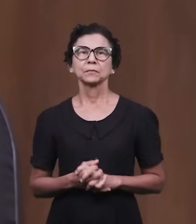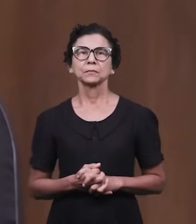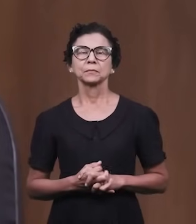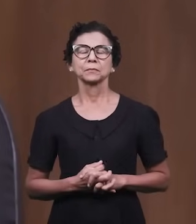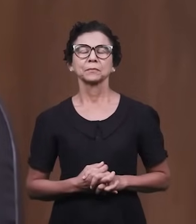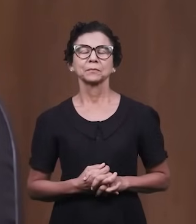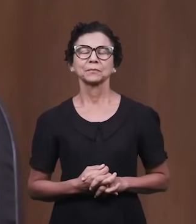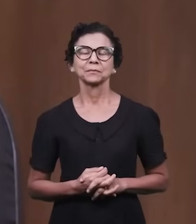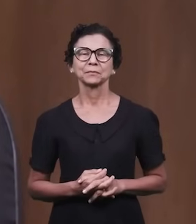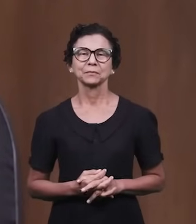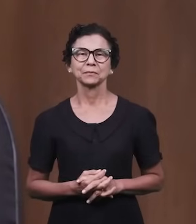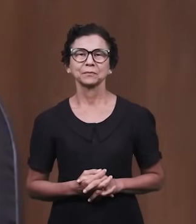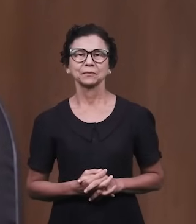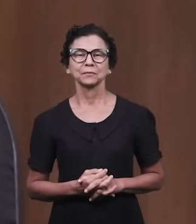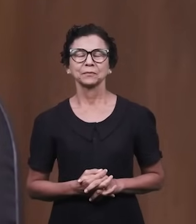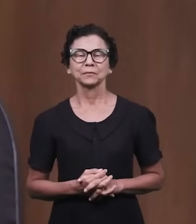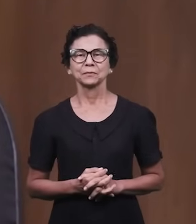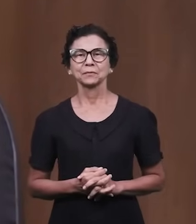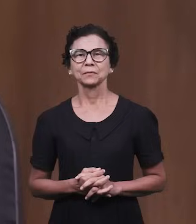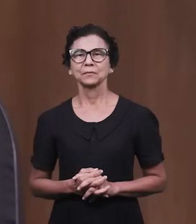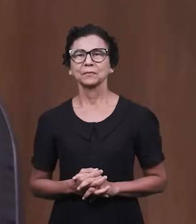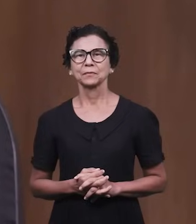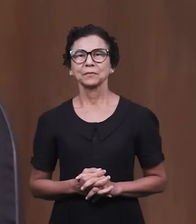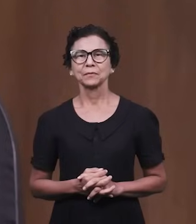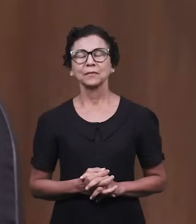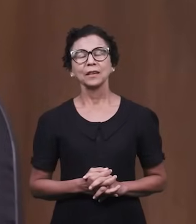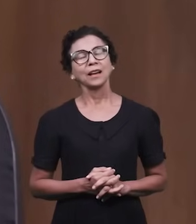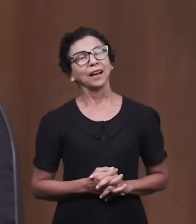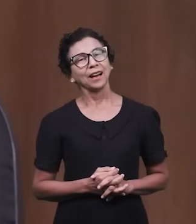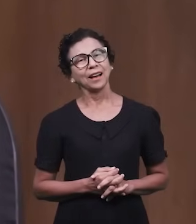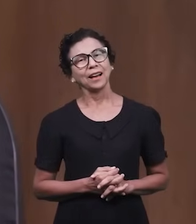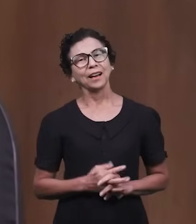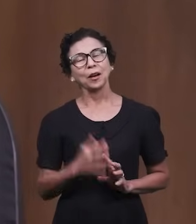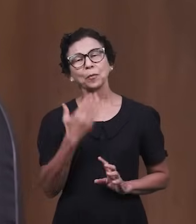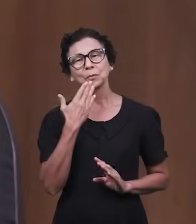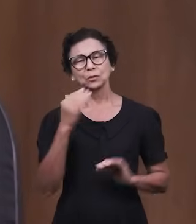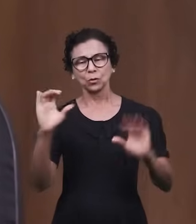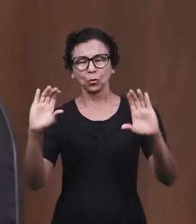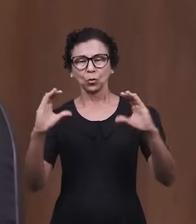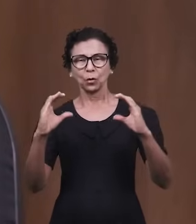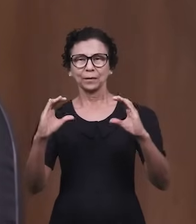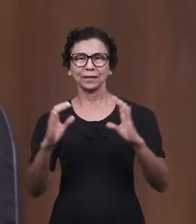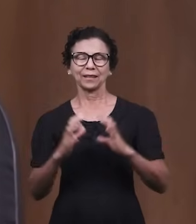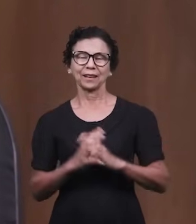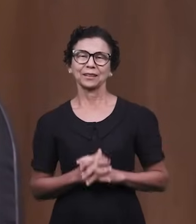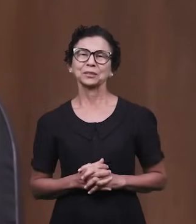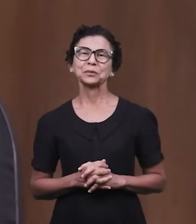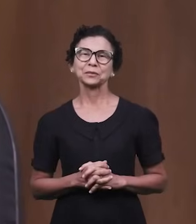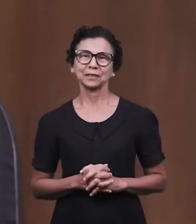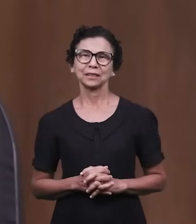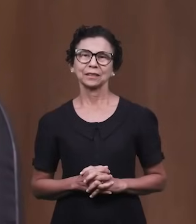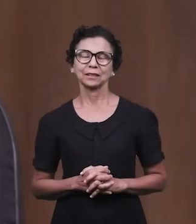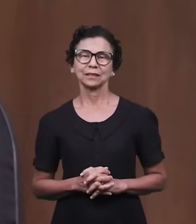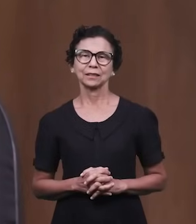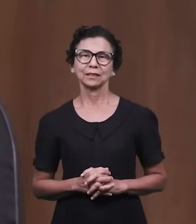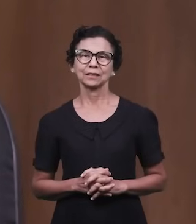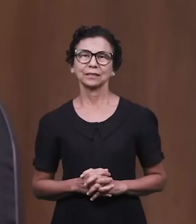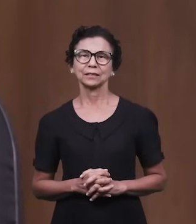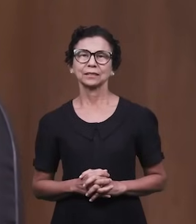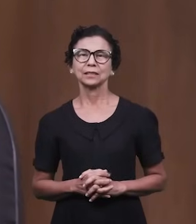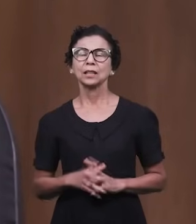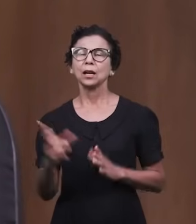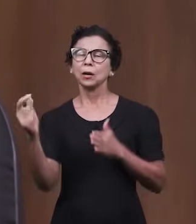que assistiu o nosso programa fizesse o seu comentário, deixasse o seu comentário, fizesse a